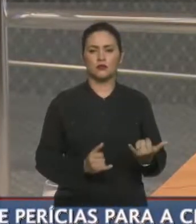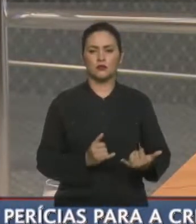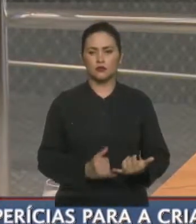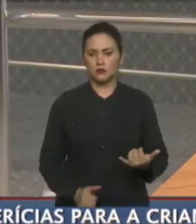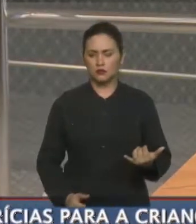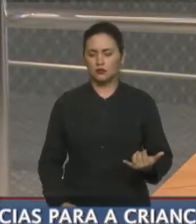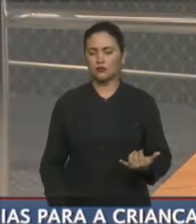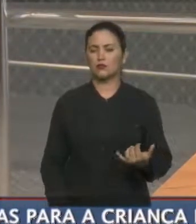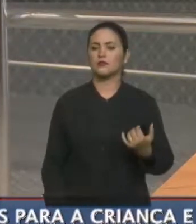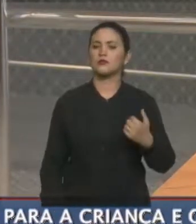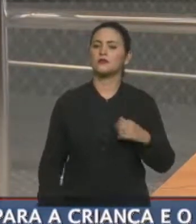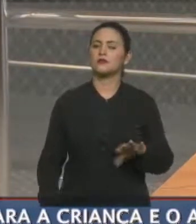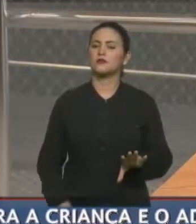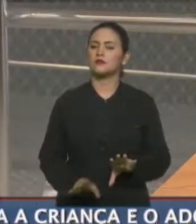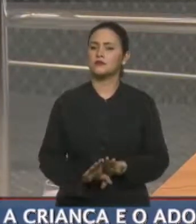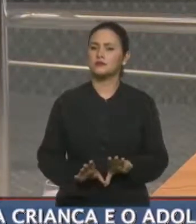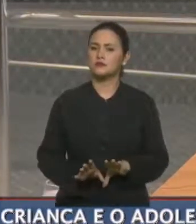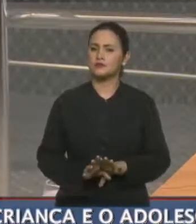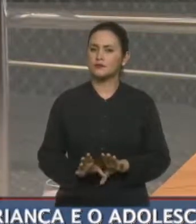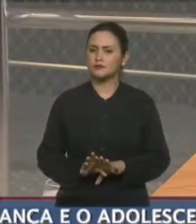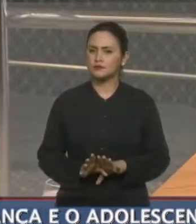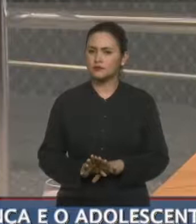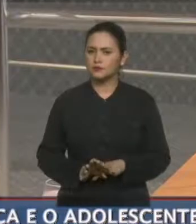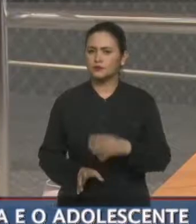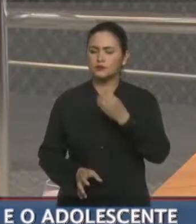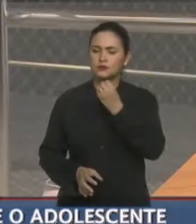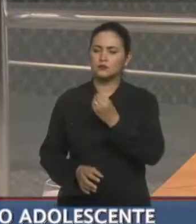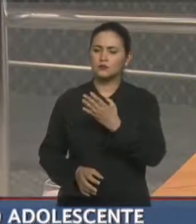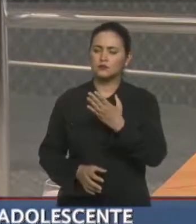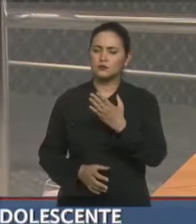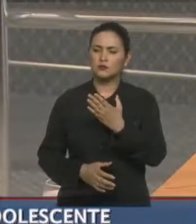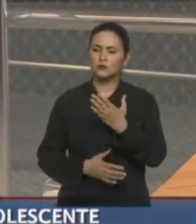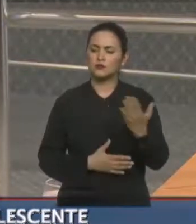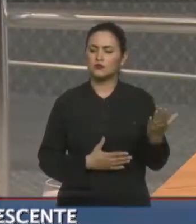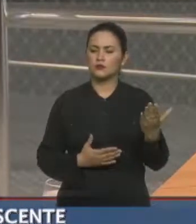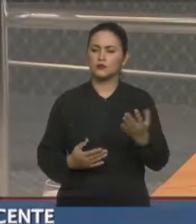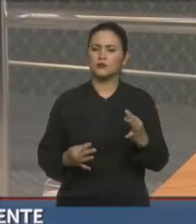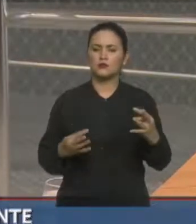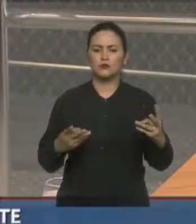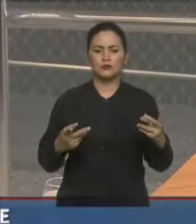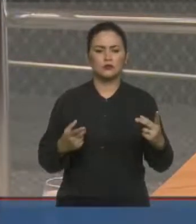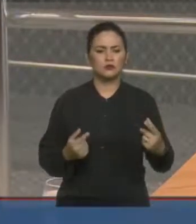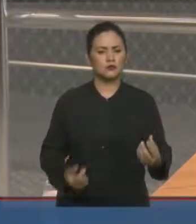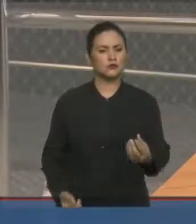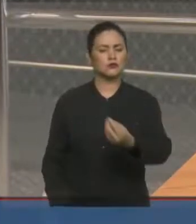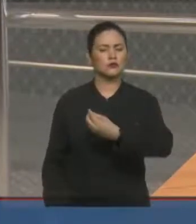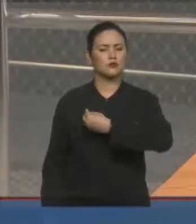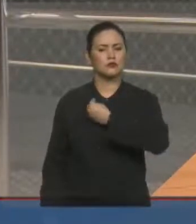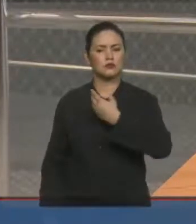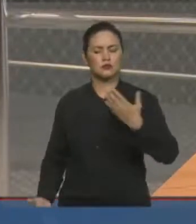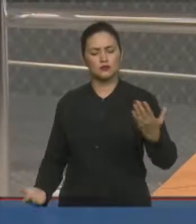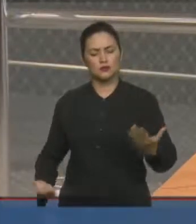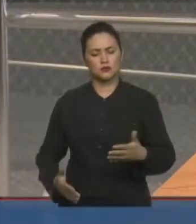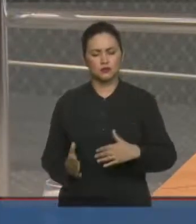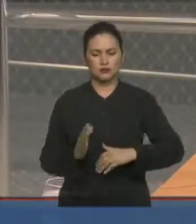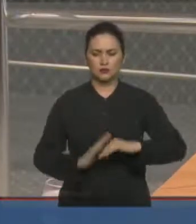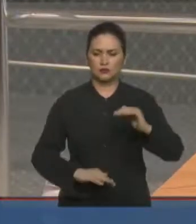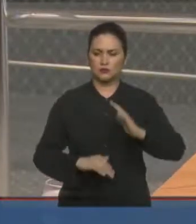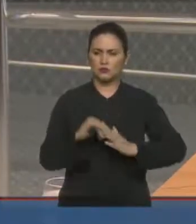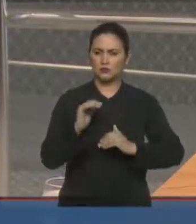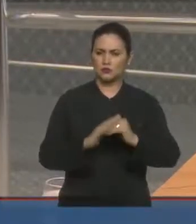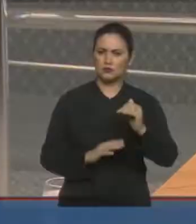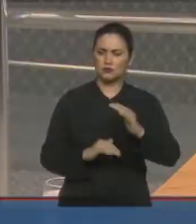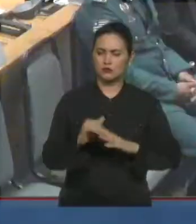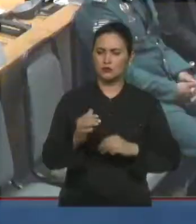seu nome, saudar a todos os presentes, profissionais de segurança pública, profissionais das políticas públicas, mas,